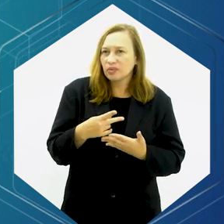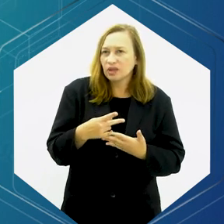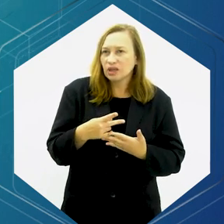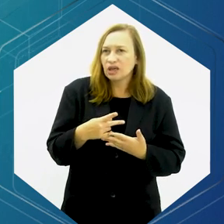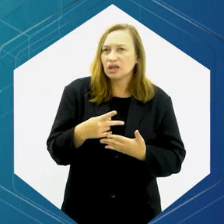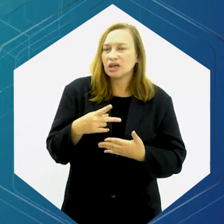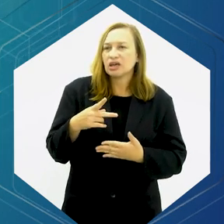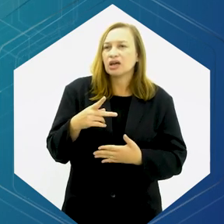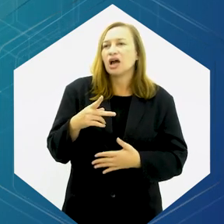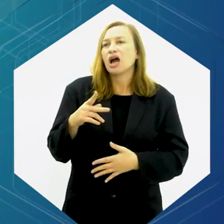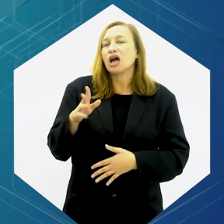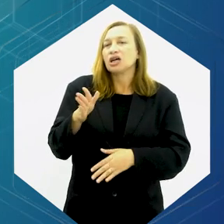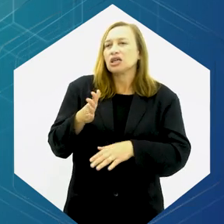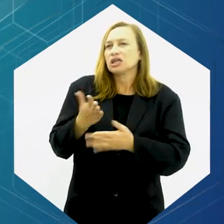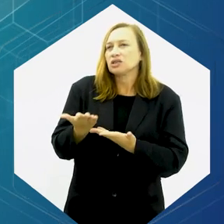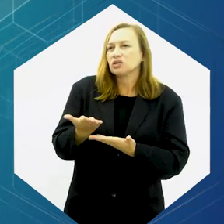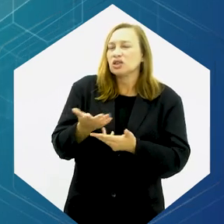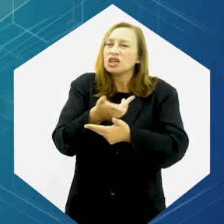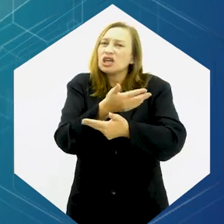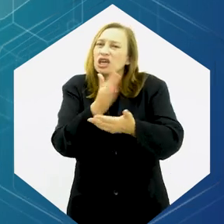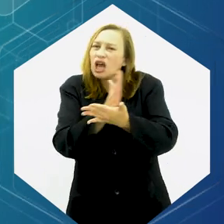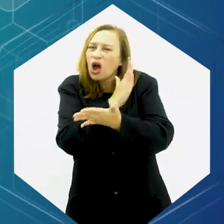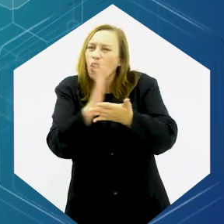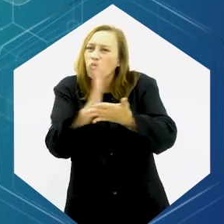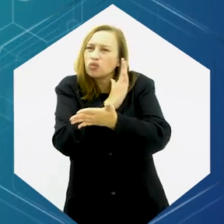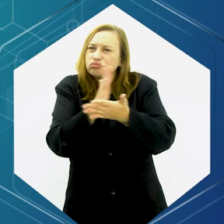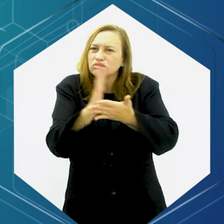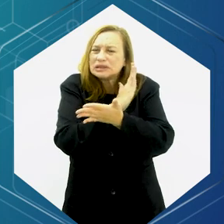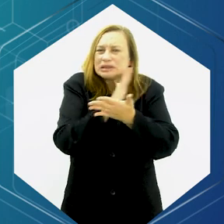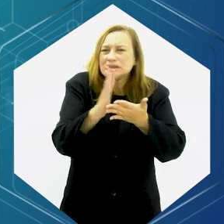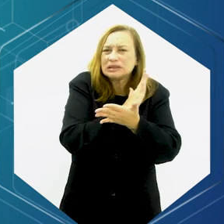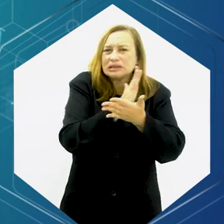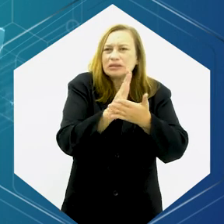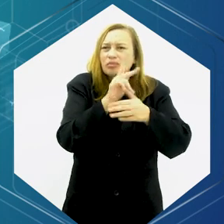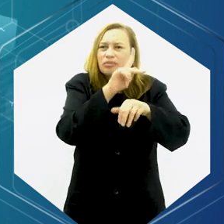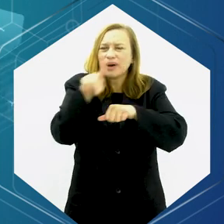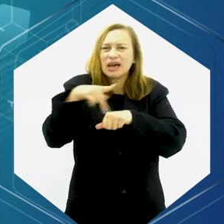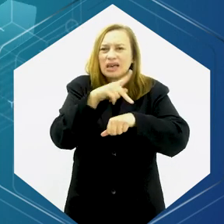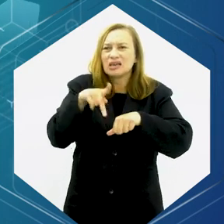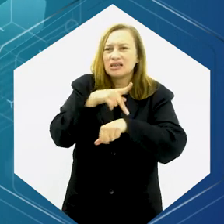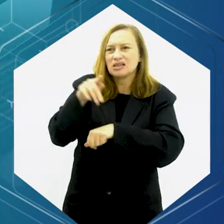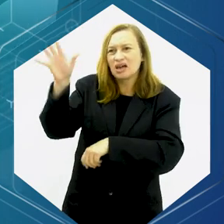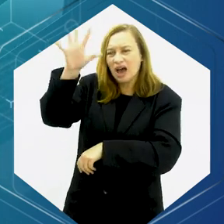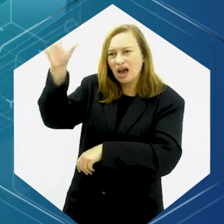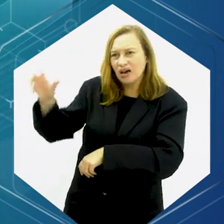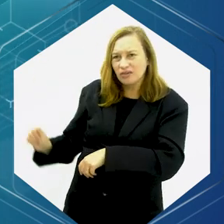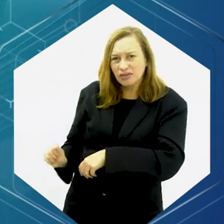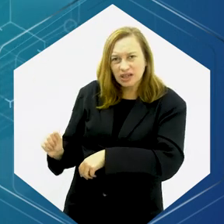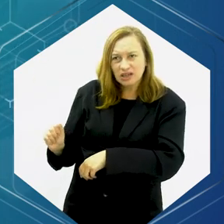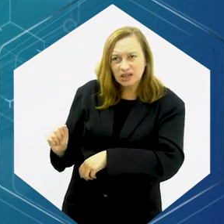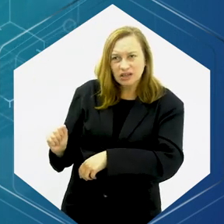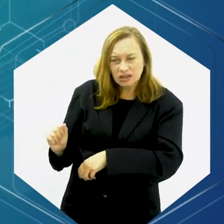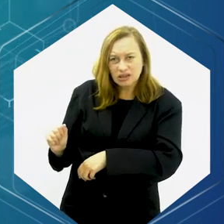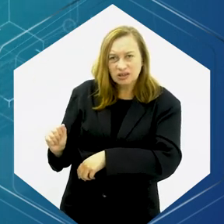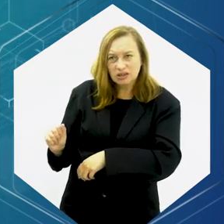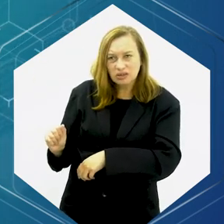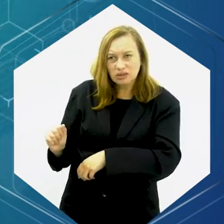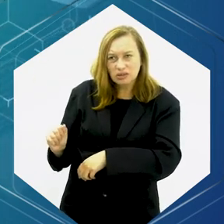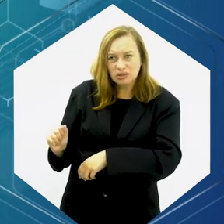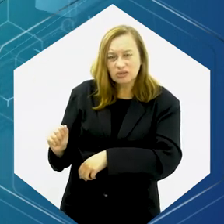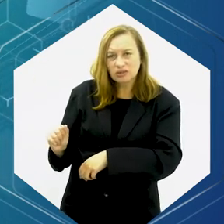ultrapassa 50% está em alguns países africanos né Eh subsaharianos